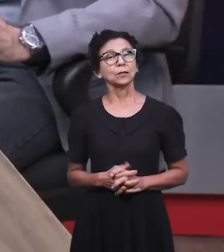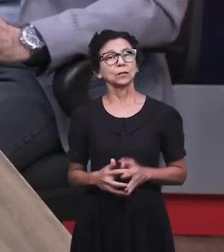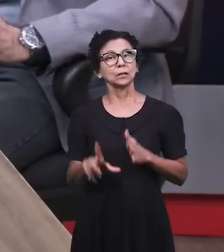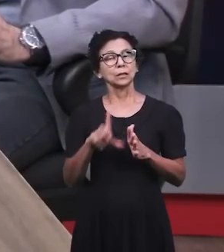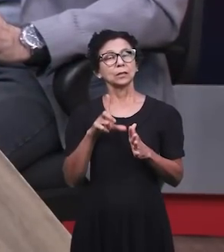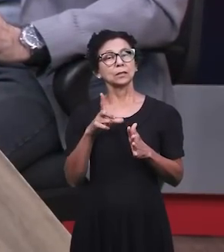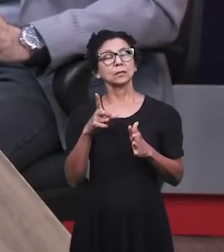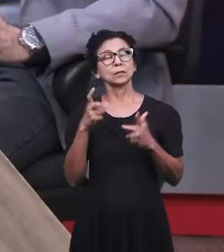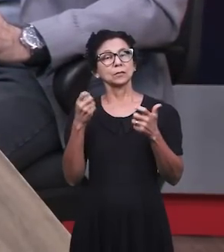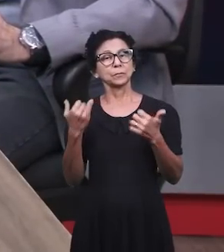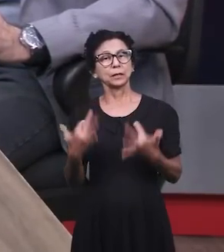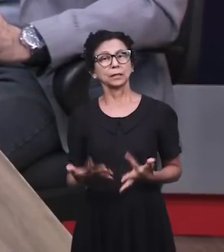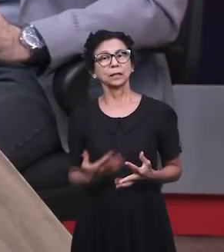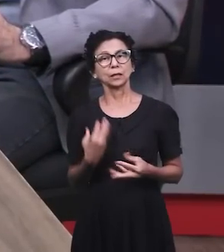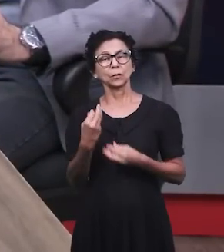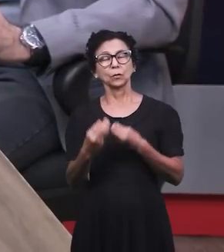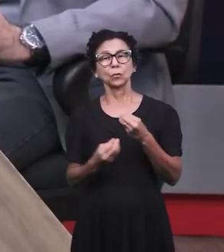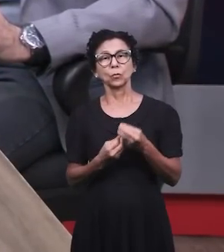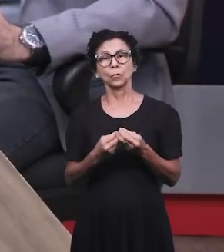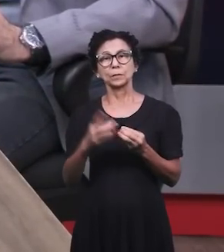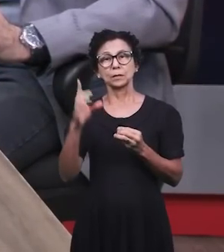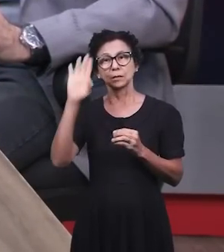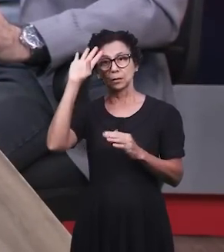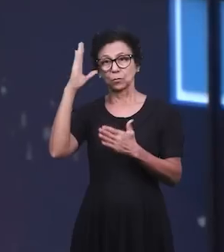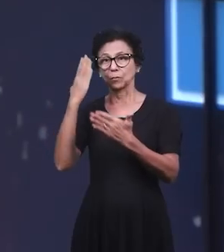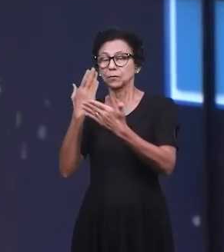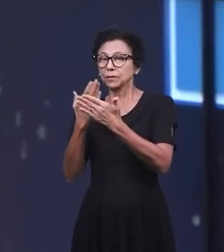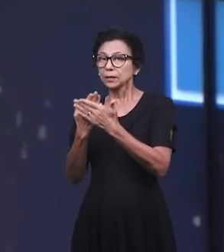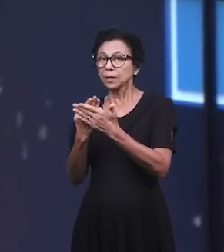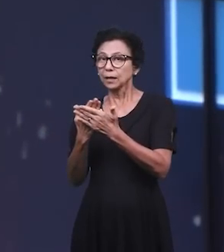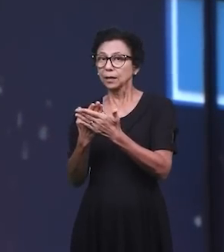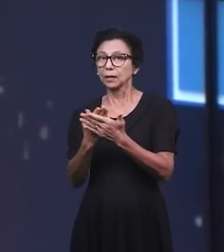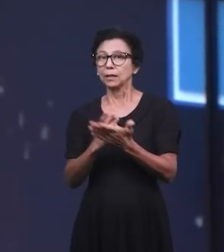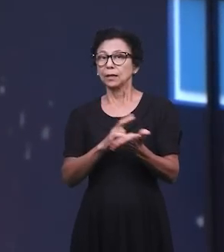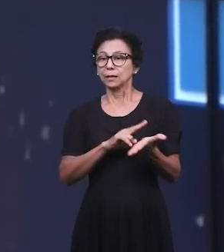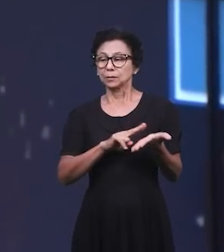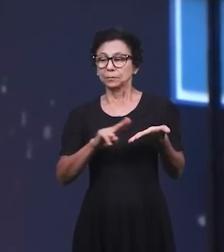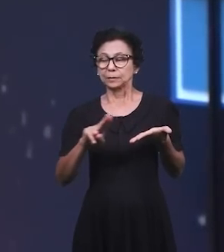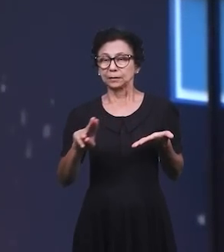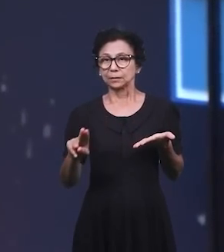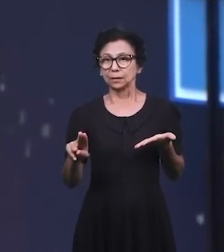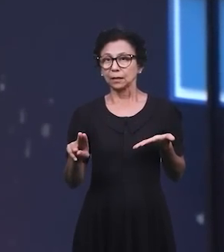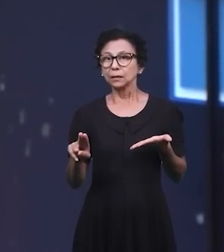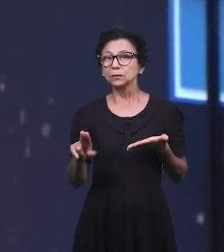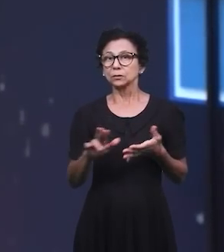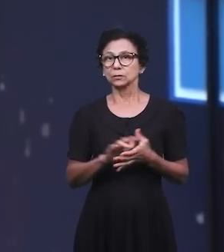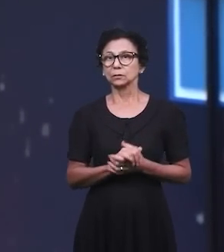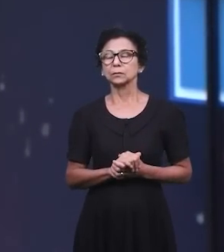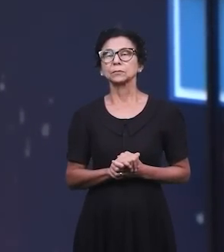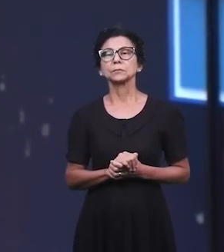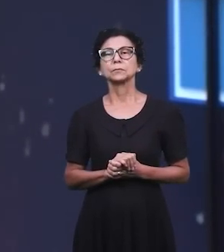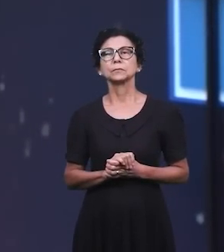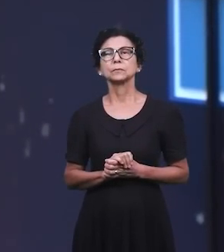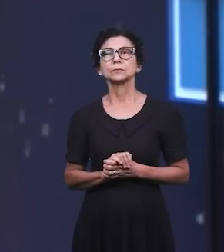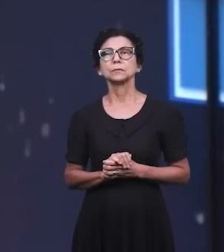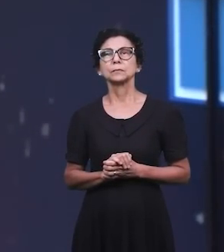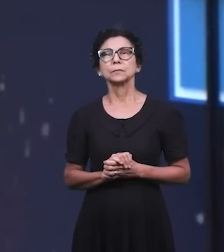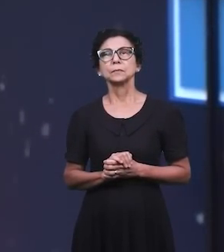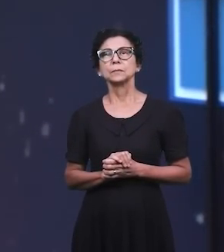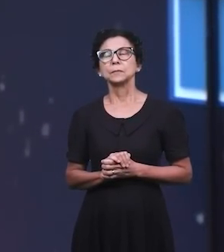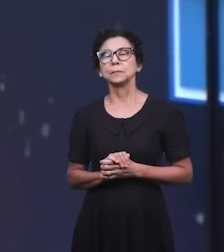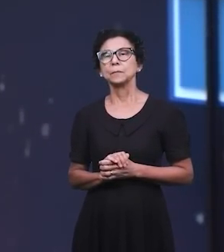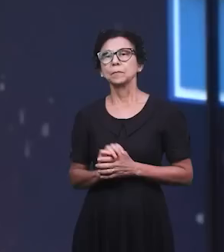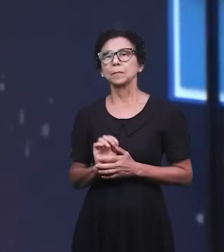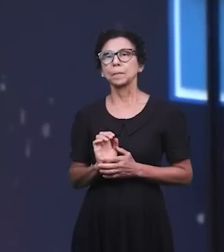né? Então, a mensagem, quando ela é transmitida, ela deve chegar, por princípio, né? Ela